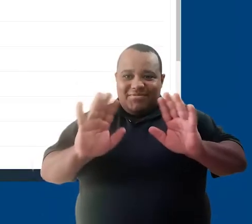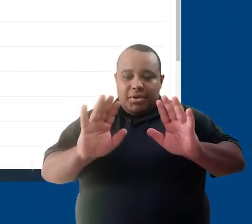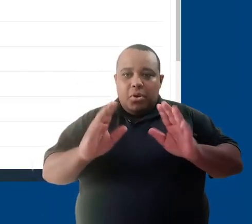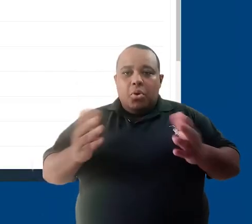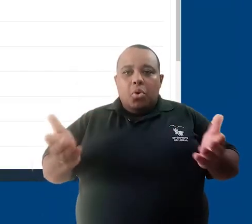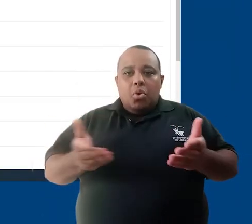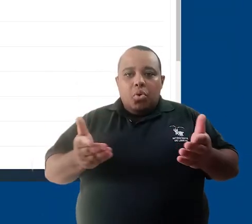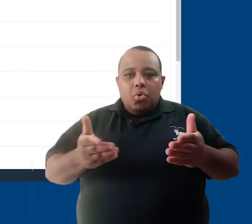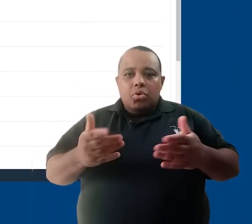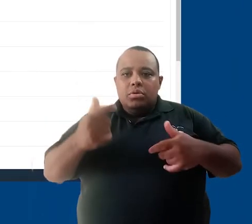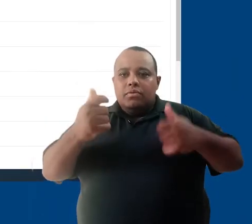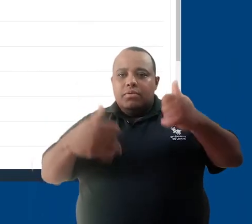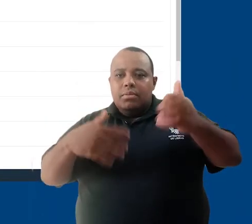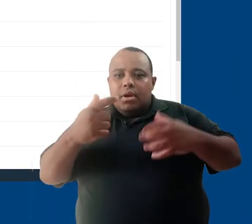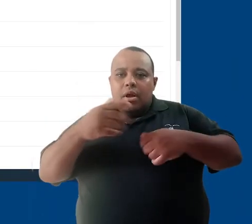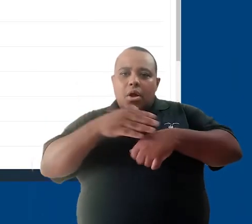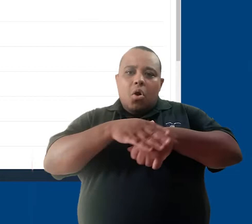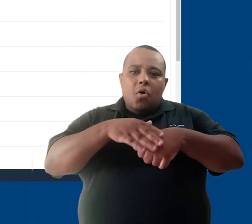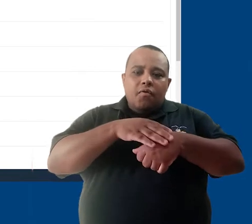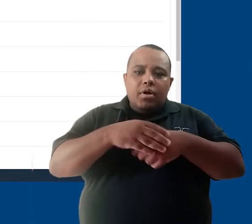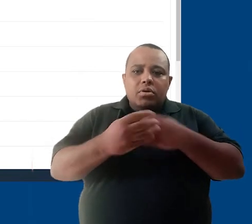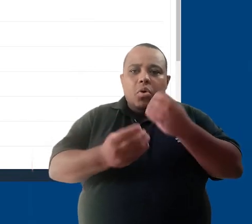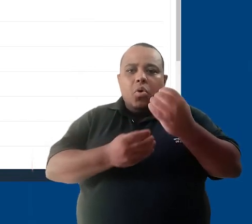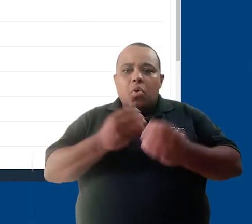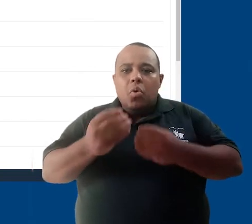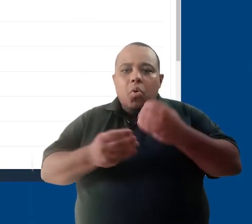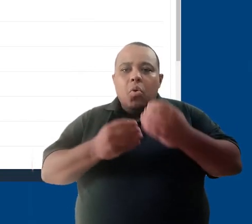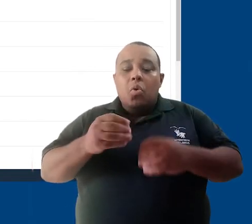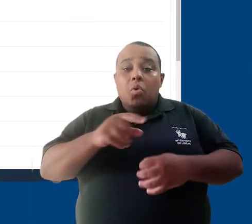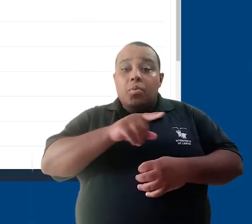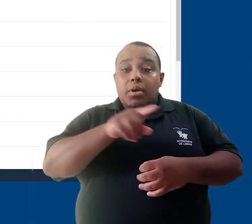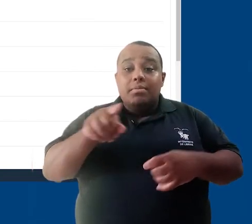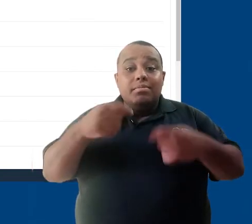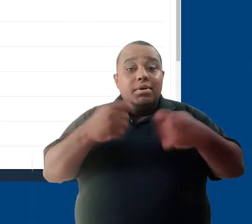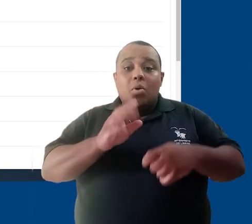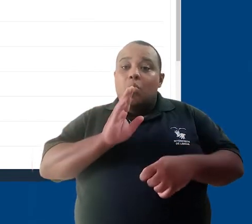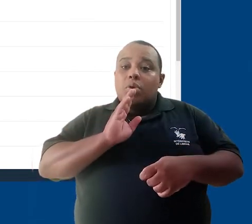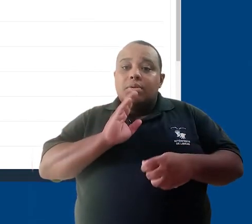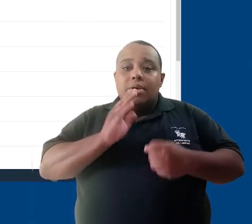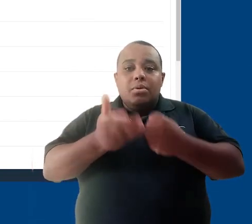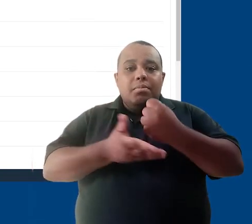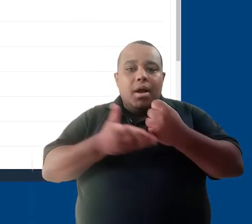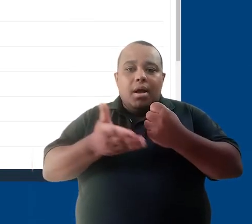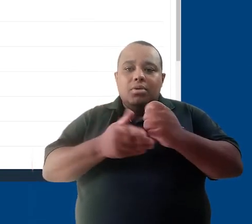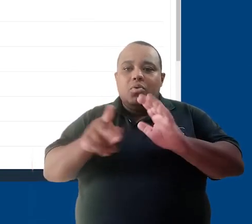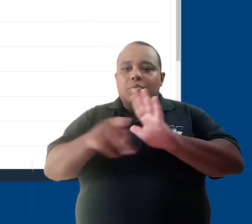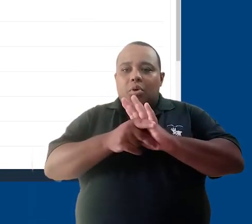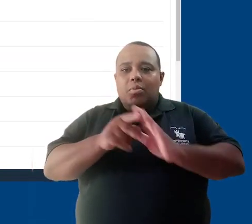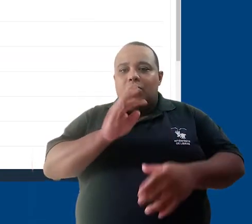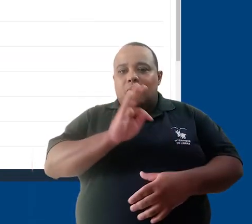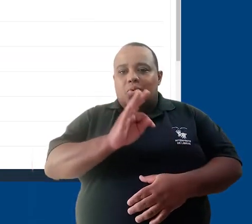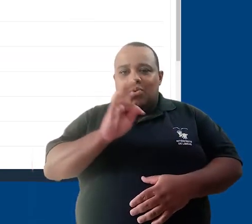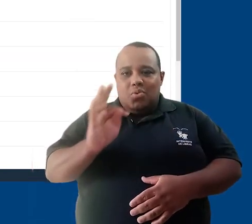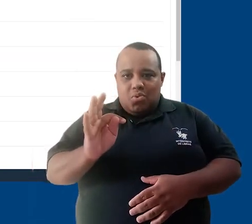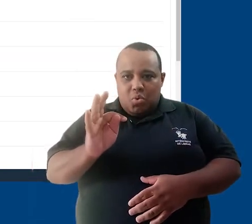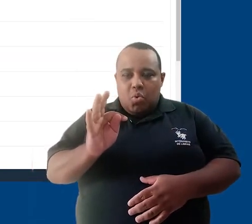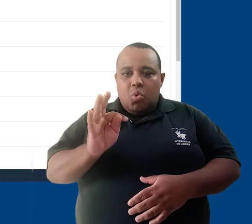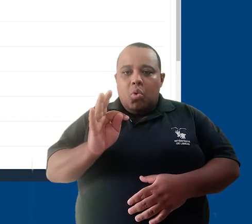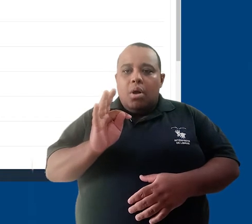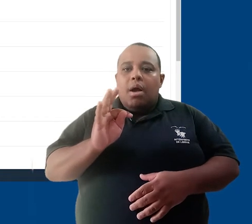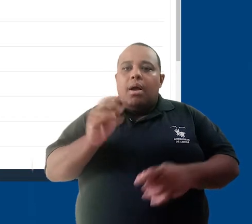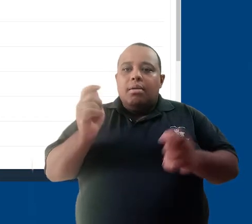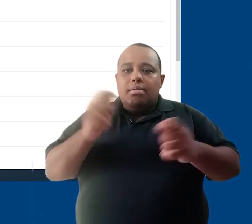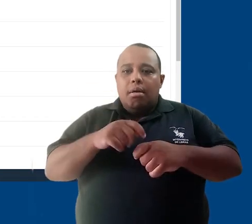Olá, hoje nós vamos ter uma conversa sobre quais são os conhecimentos essenciais que um tutor deve possuir